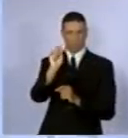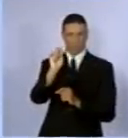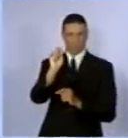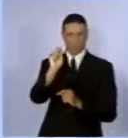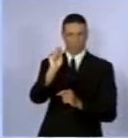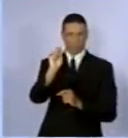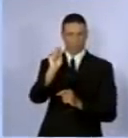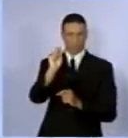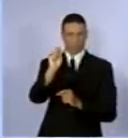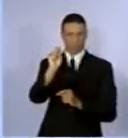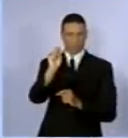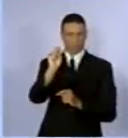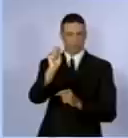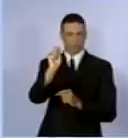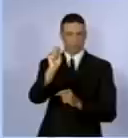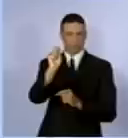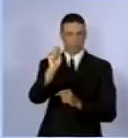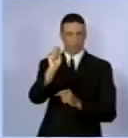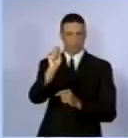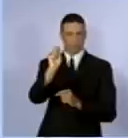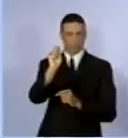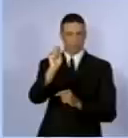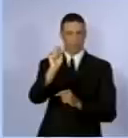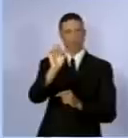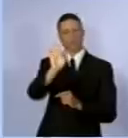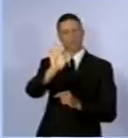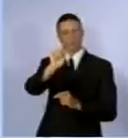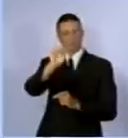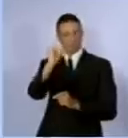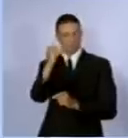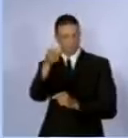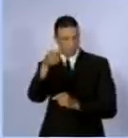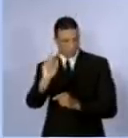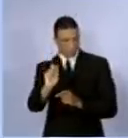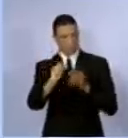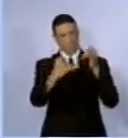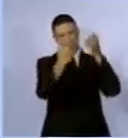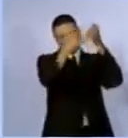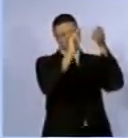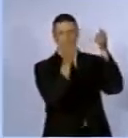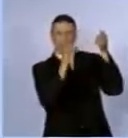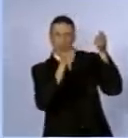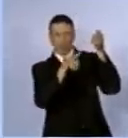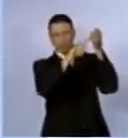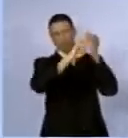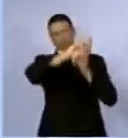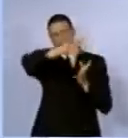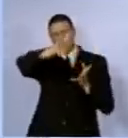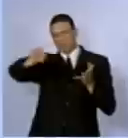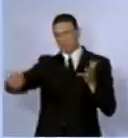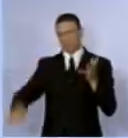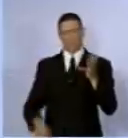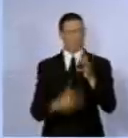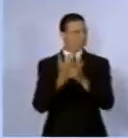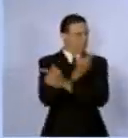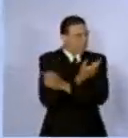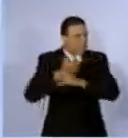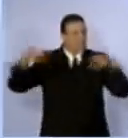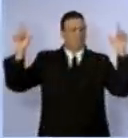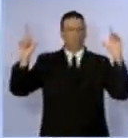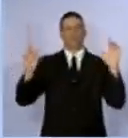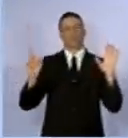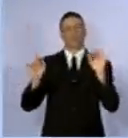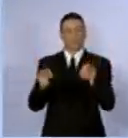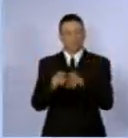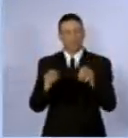The voltage range is quite broad. A faixa de voltagem é bastante ampla. E os campos elétricos também têm